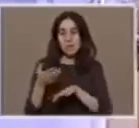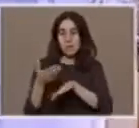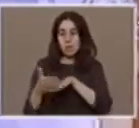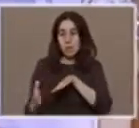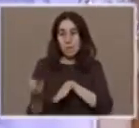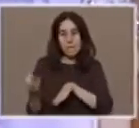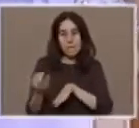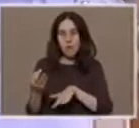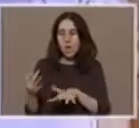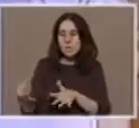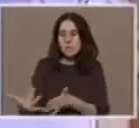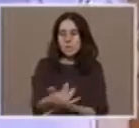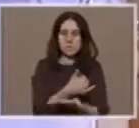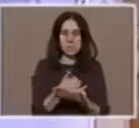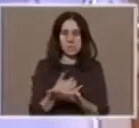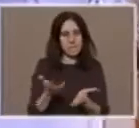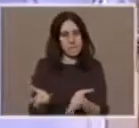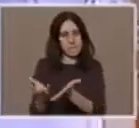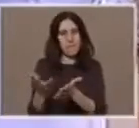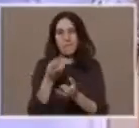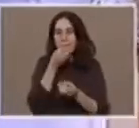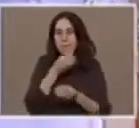sobraram para que nada se perca.